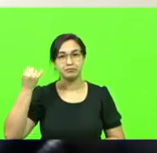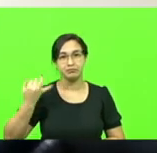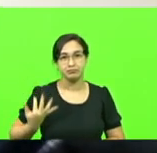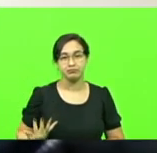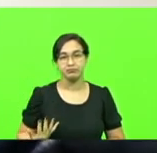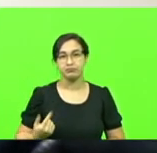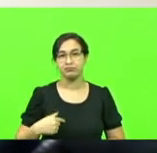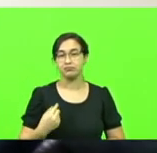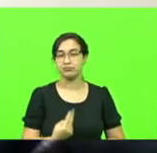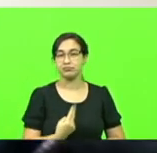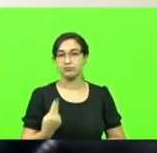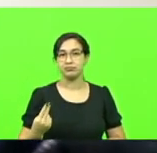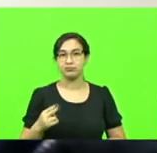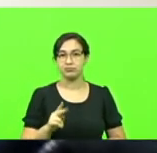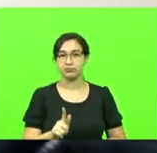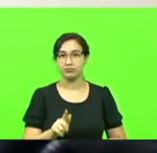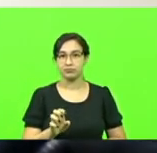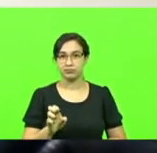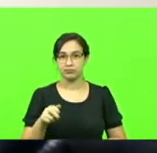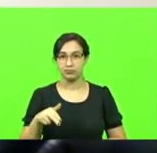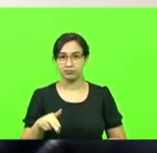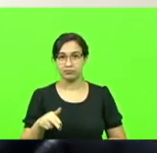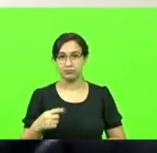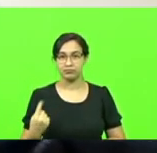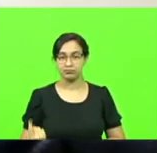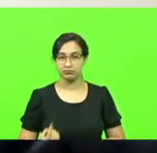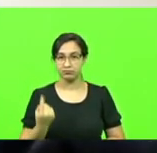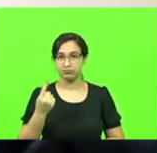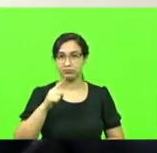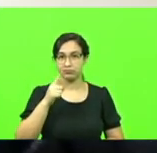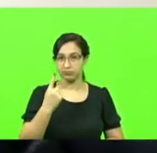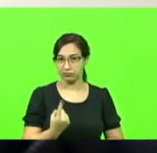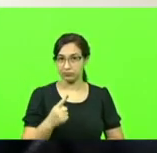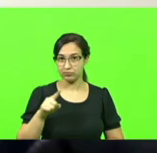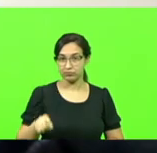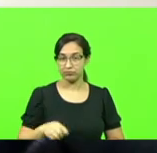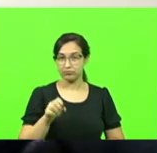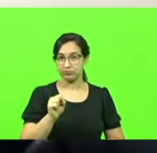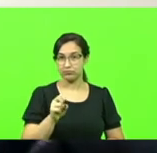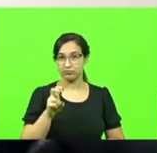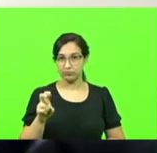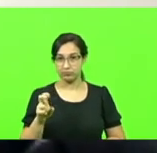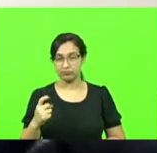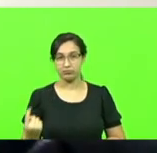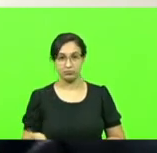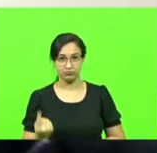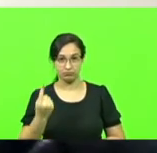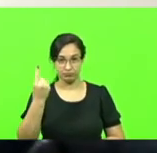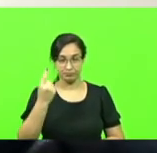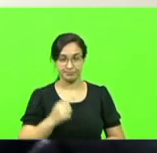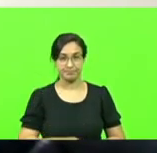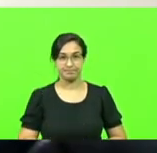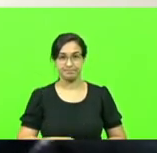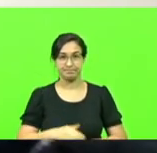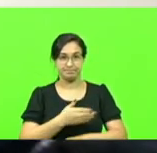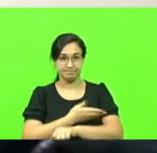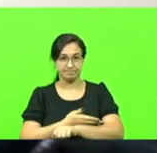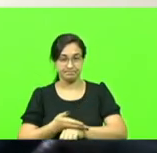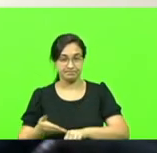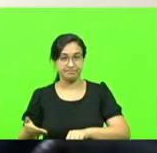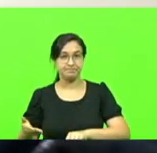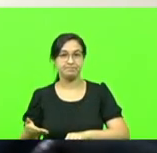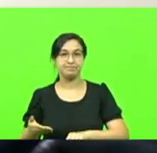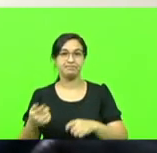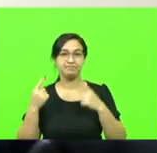é Jean Marcos Balmer, tenho 1,85m de altura, pele clara, cabelos bem